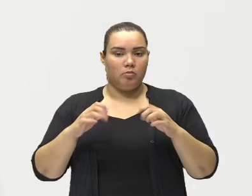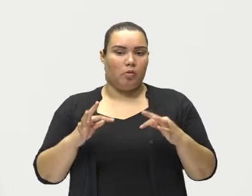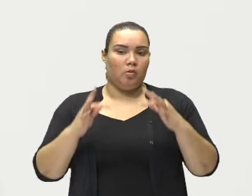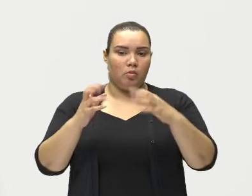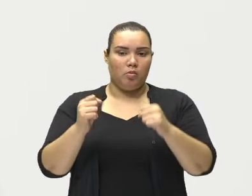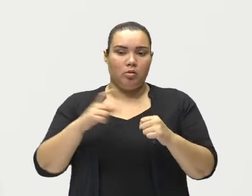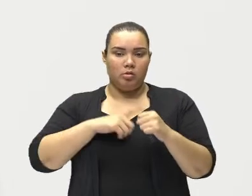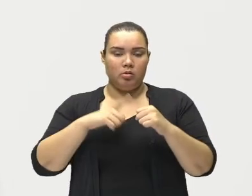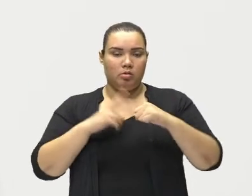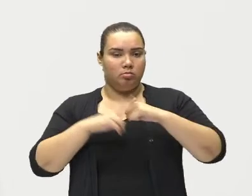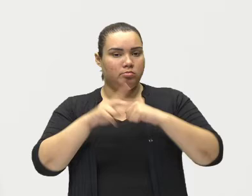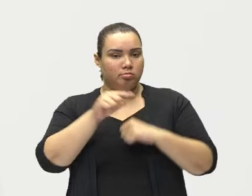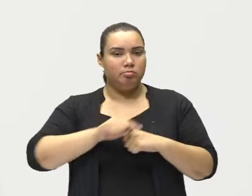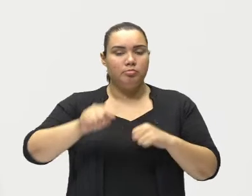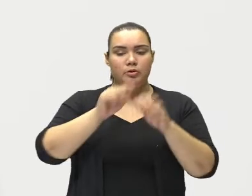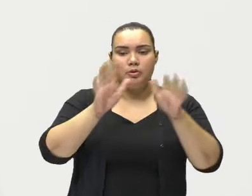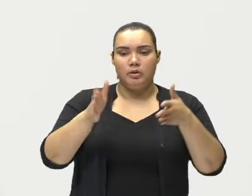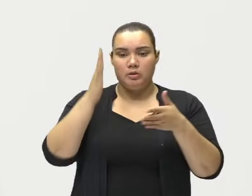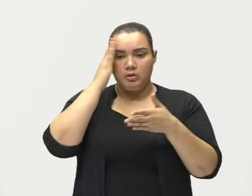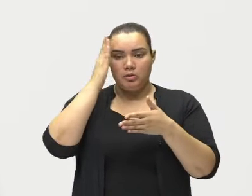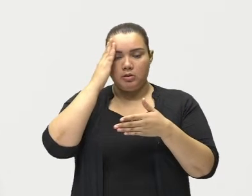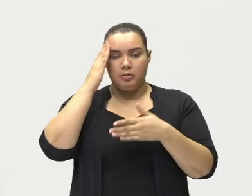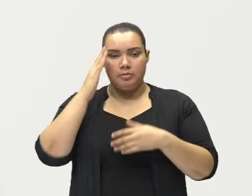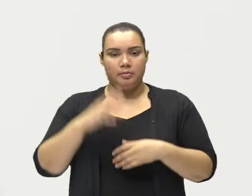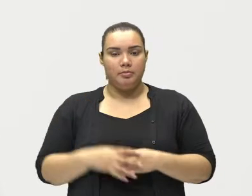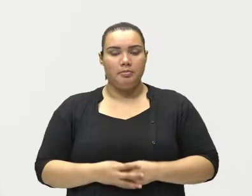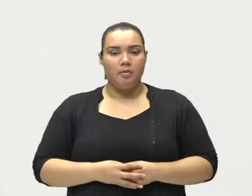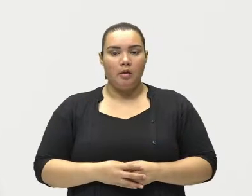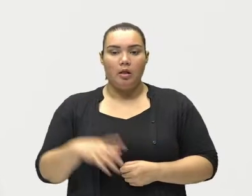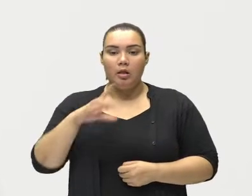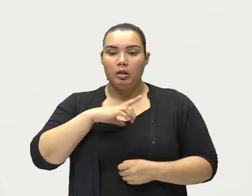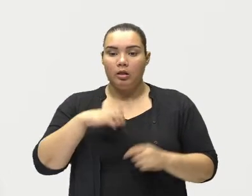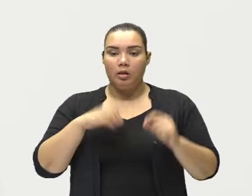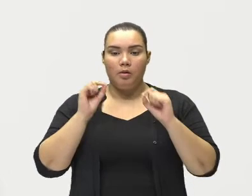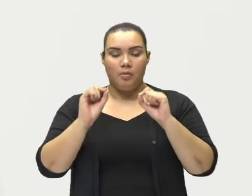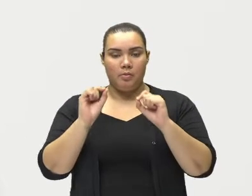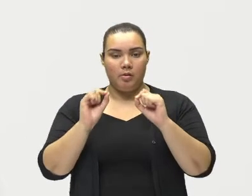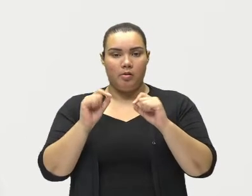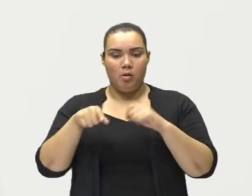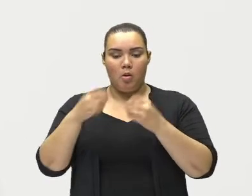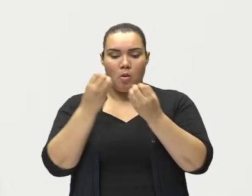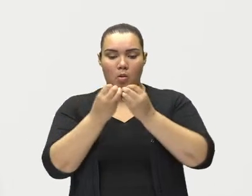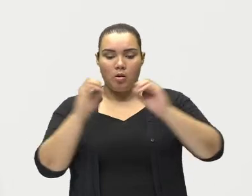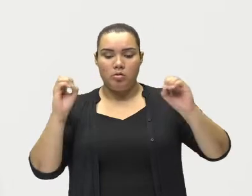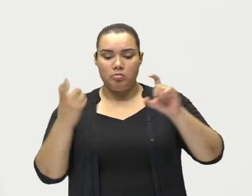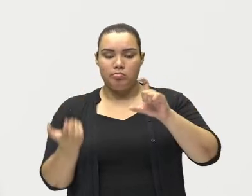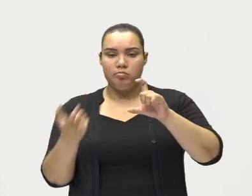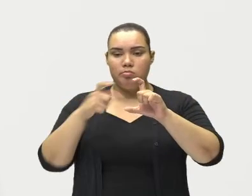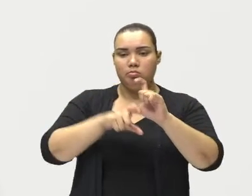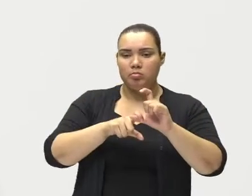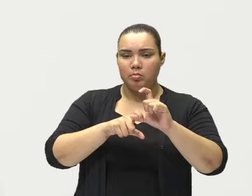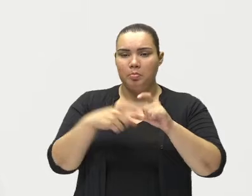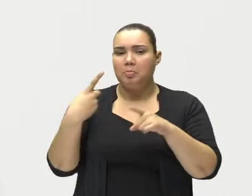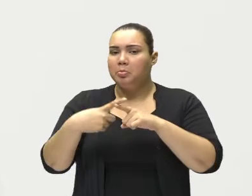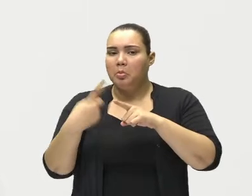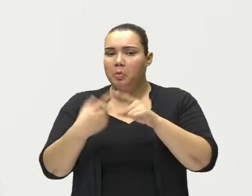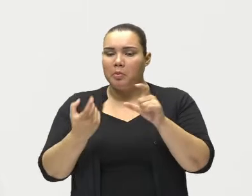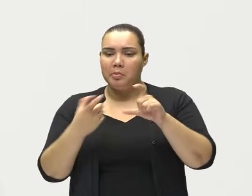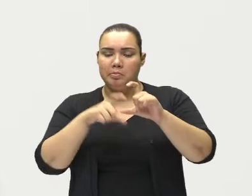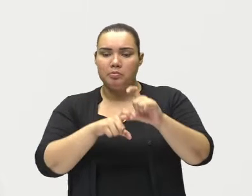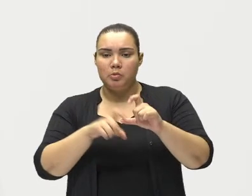disso, né? Toda oração vai ter um verbo. Temos aí a oração subordinada. Por que subordinada? Nesse